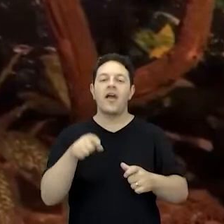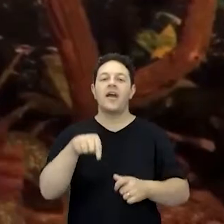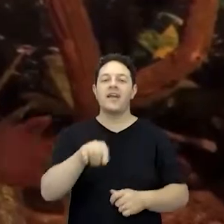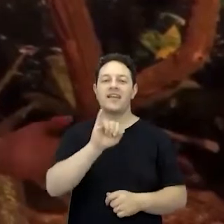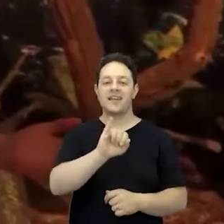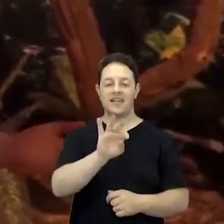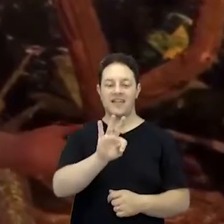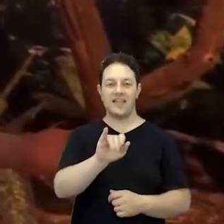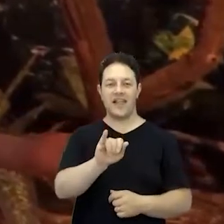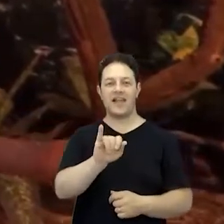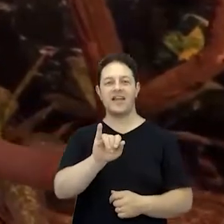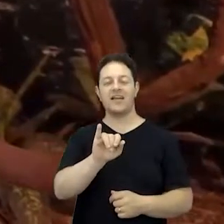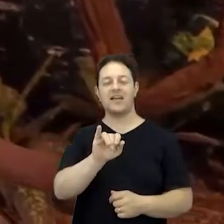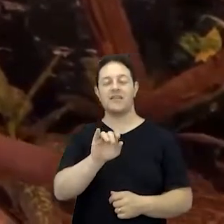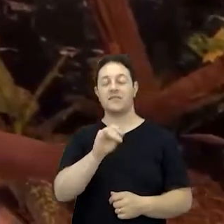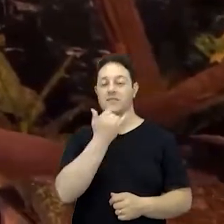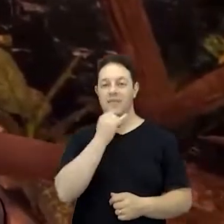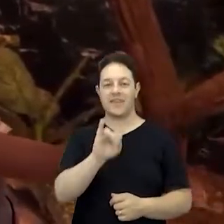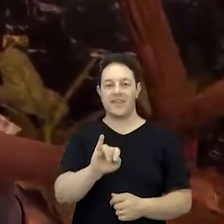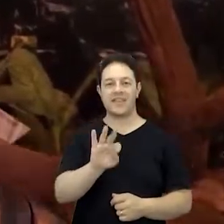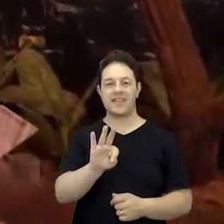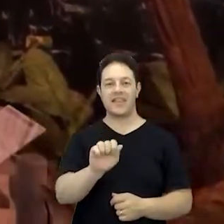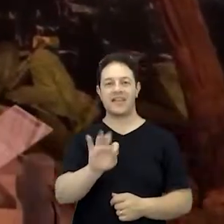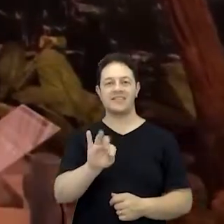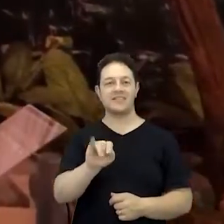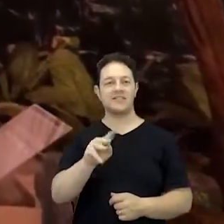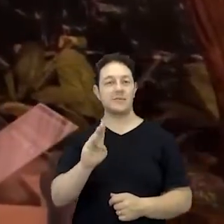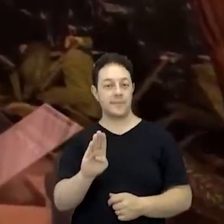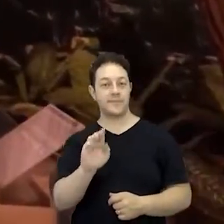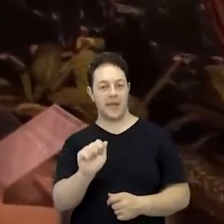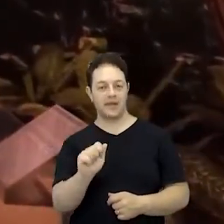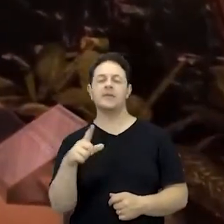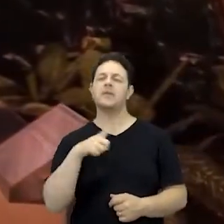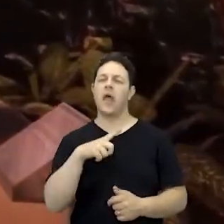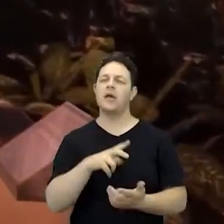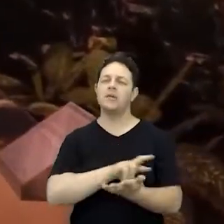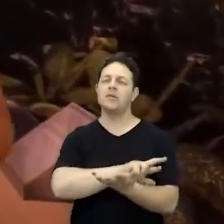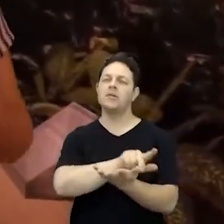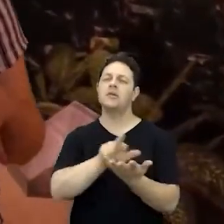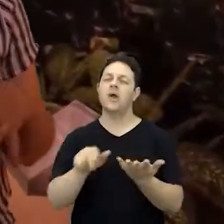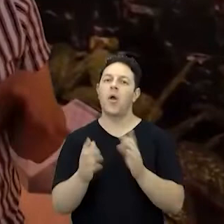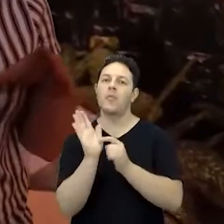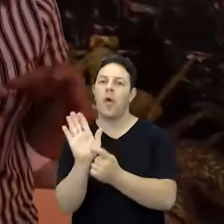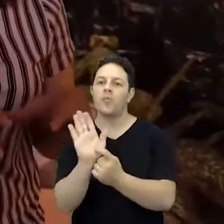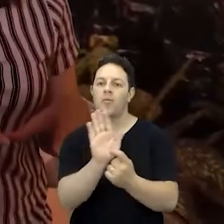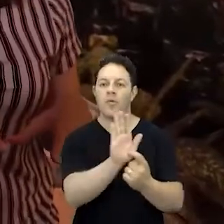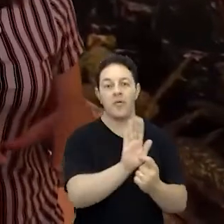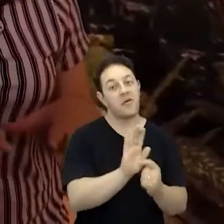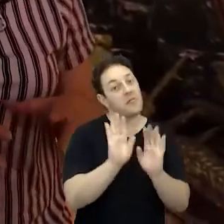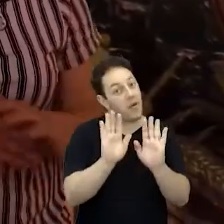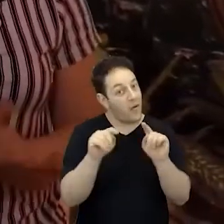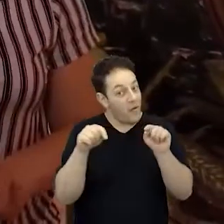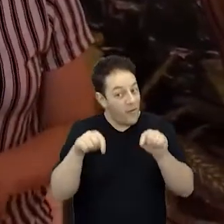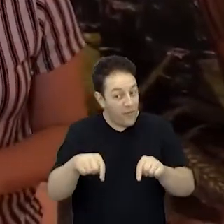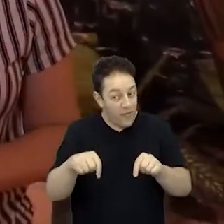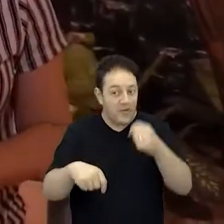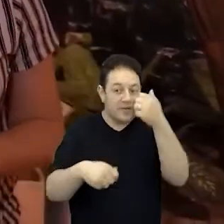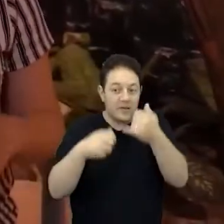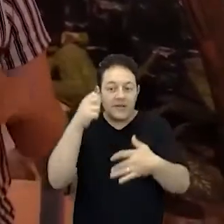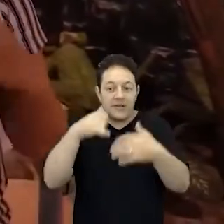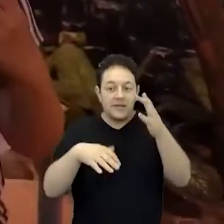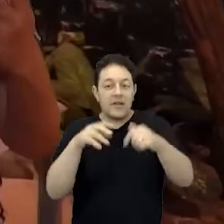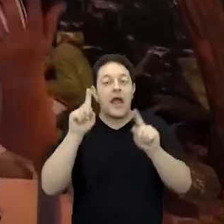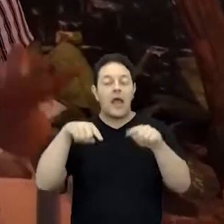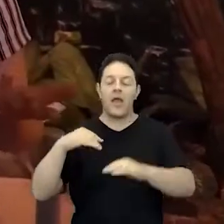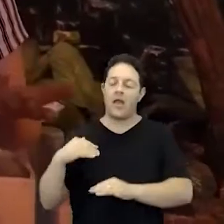isso vocês forem ver né a gente tem uma infinidade de coisas para apresentar para vocês só que a gente vai falar um pouquinho a respeito